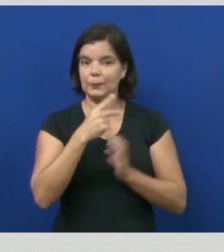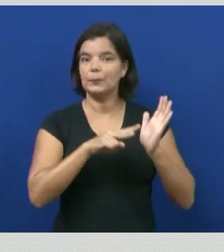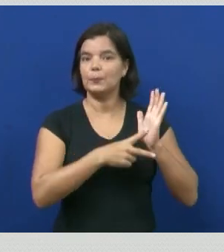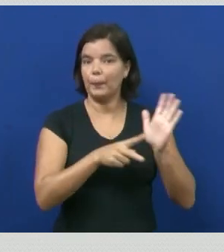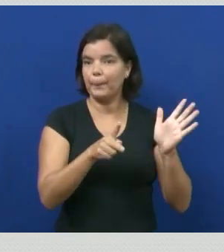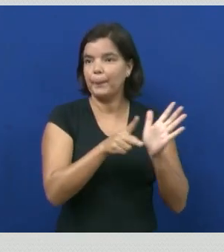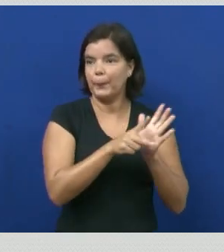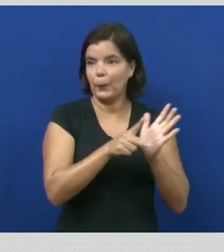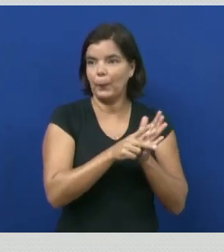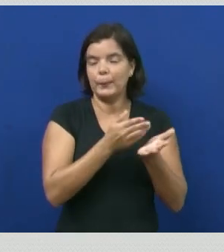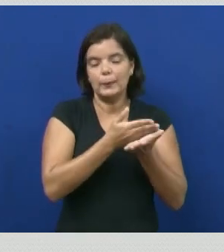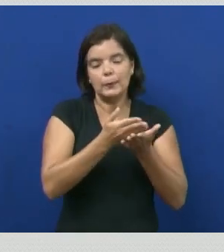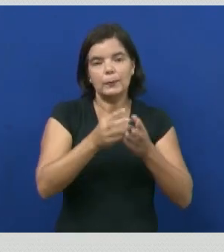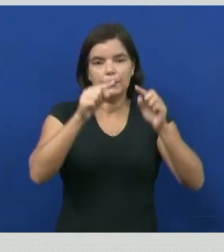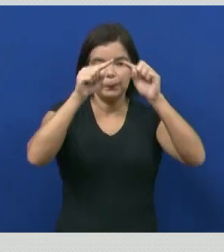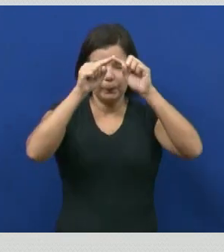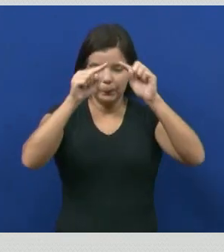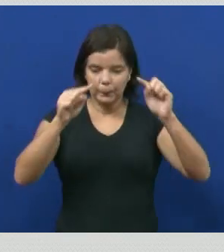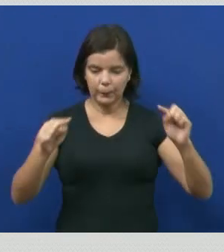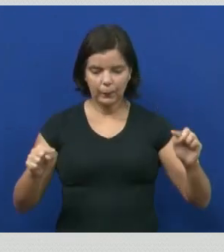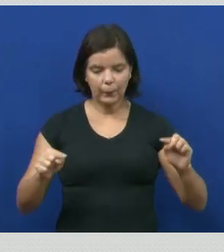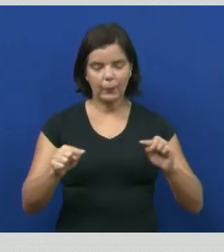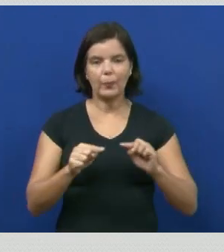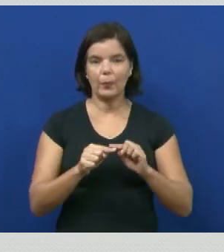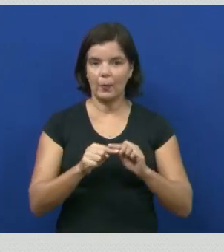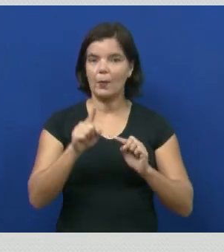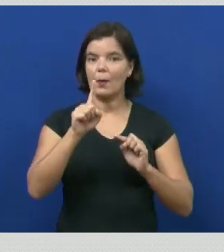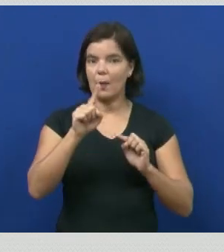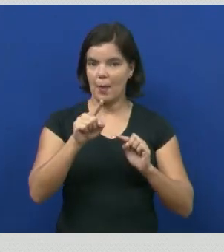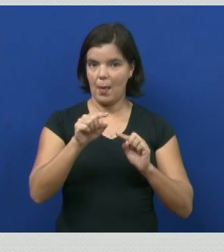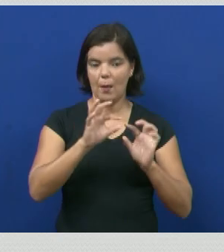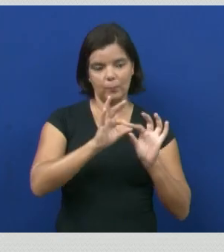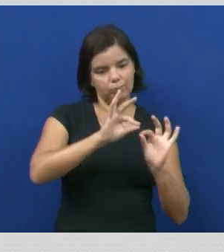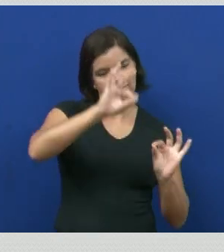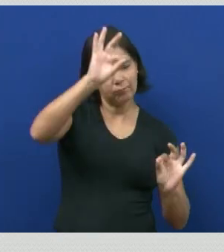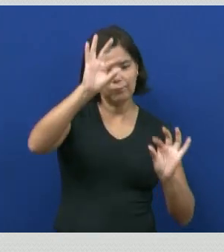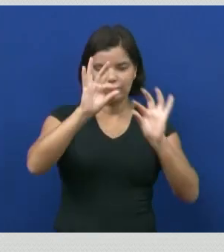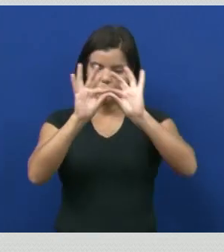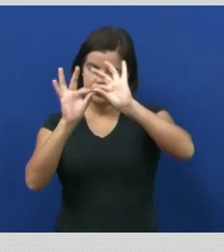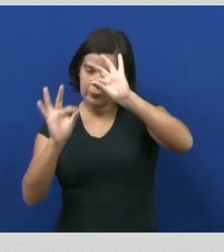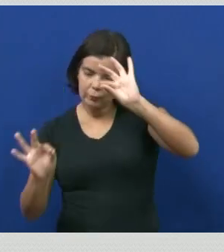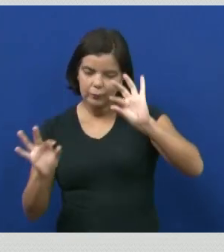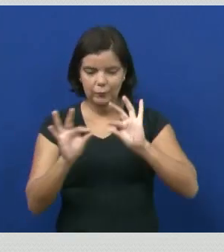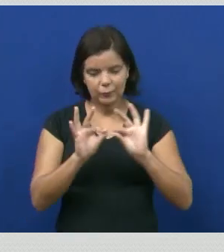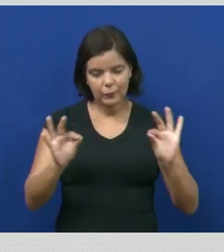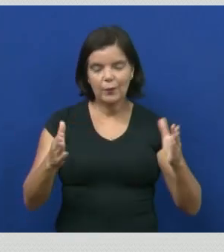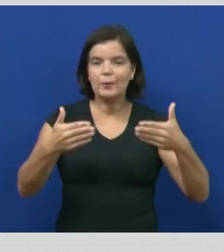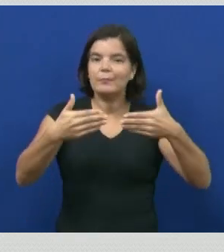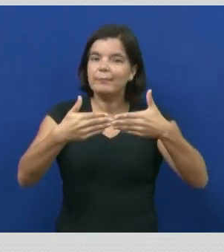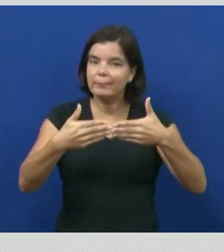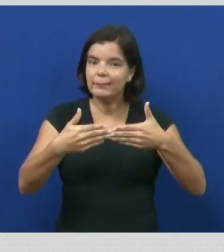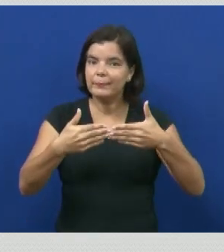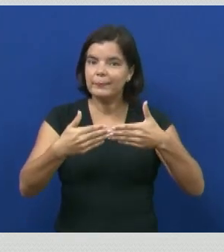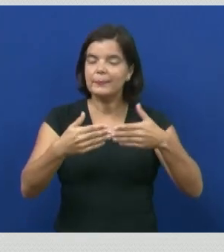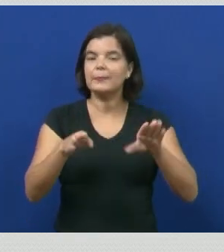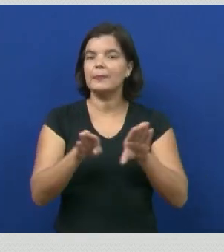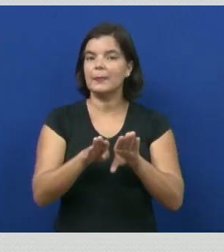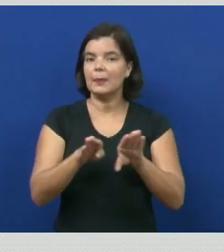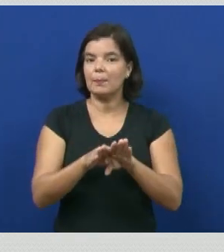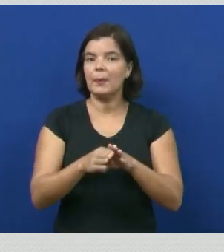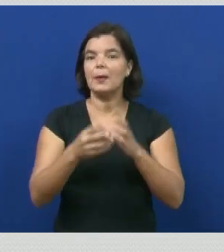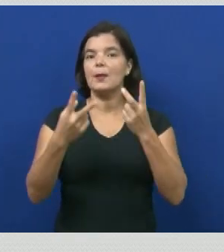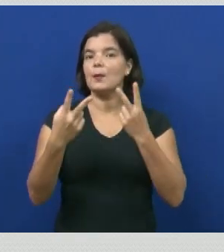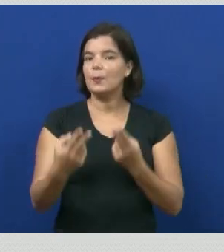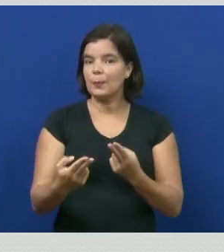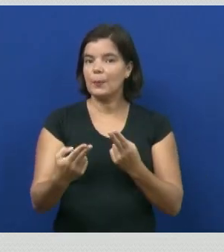poligonais. Inicialmente, nós vemos um triângulo. É uma região formada por linhas que são retas e que é fechada. Assim